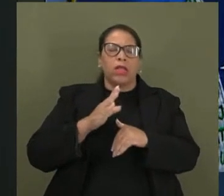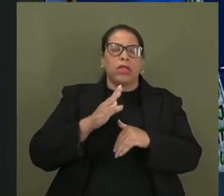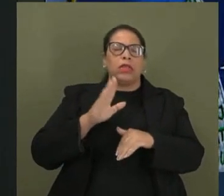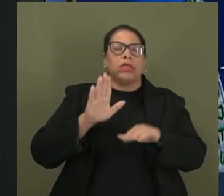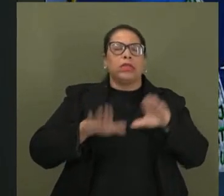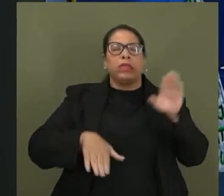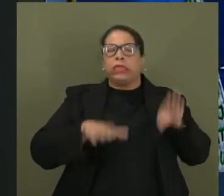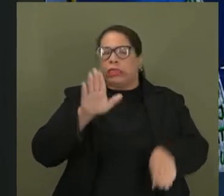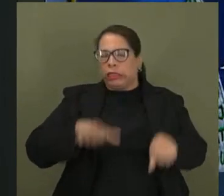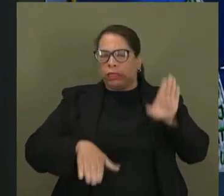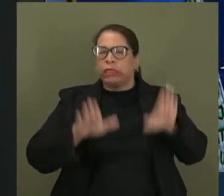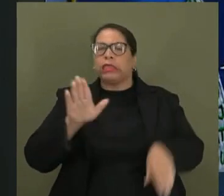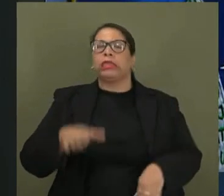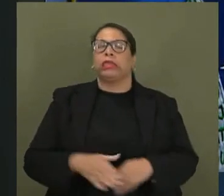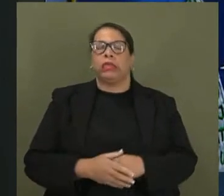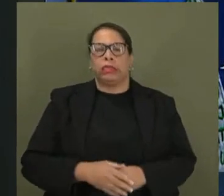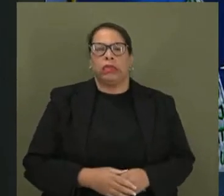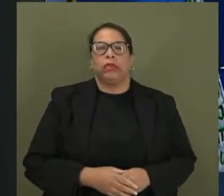não,